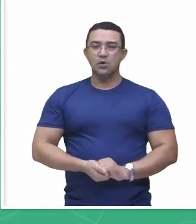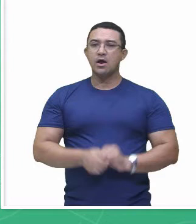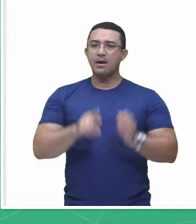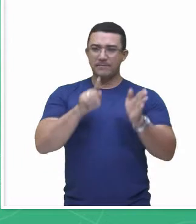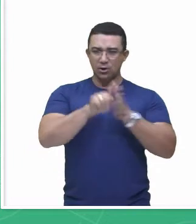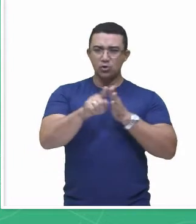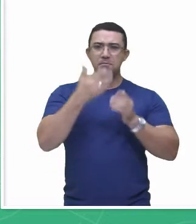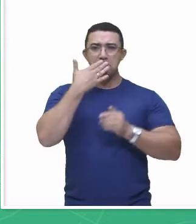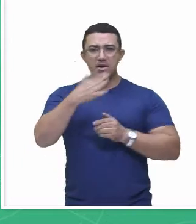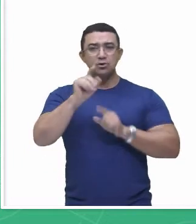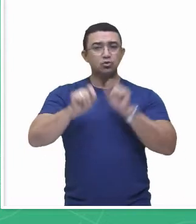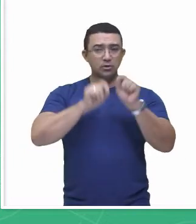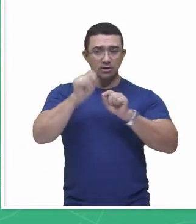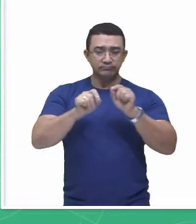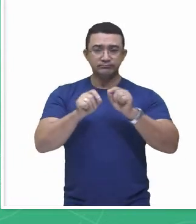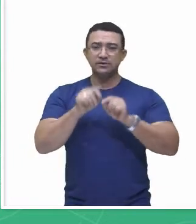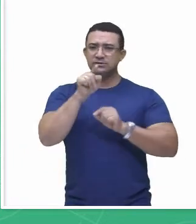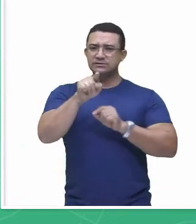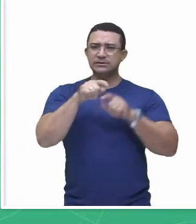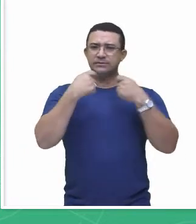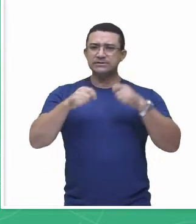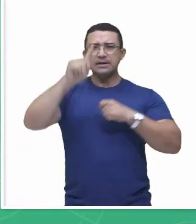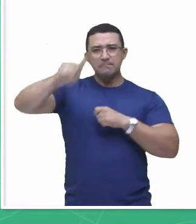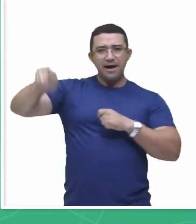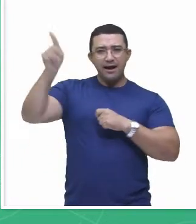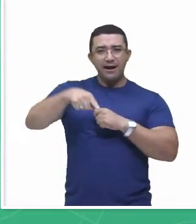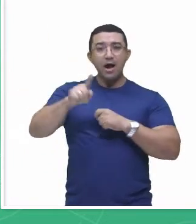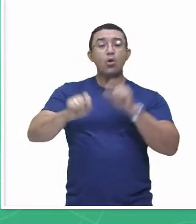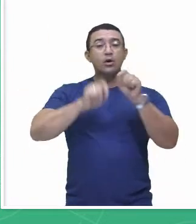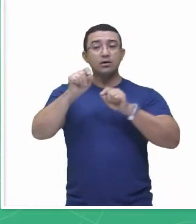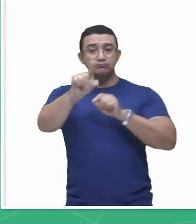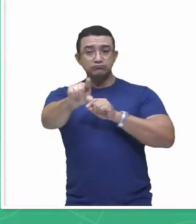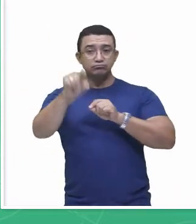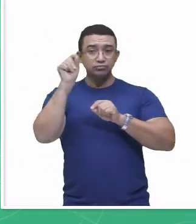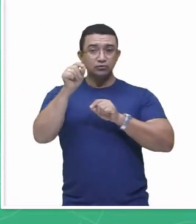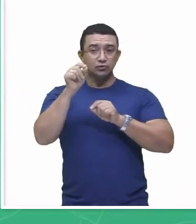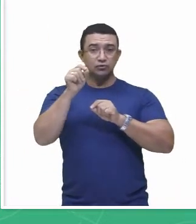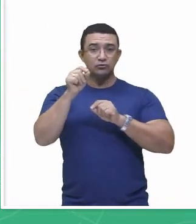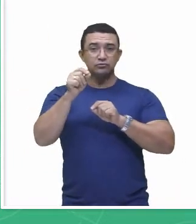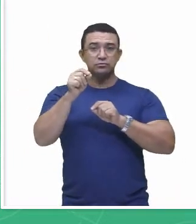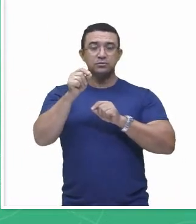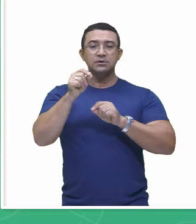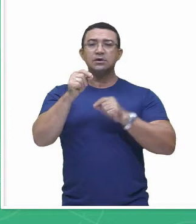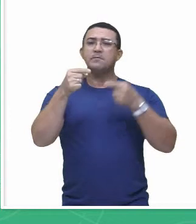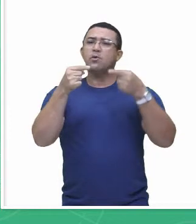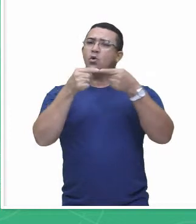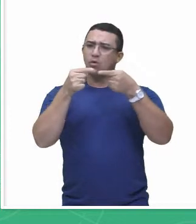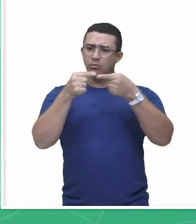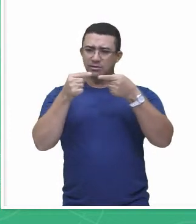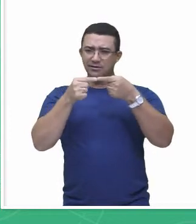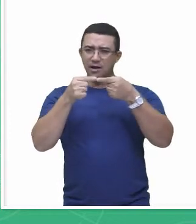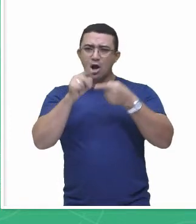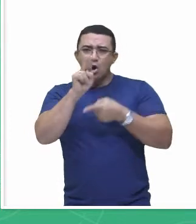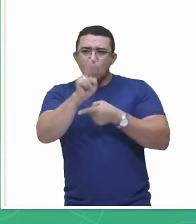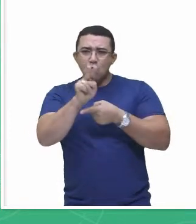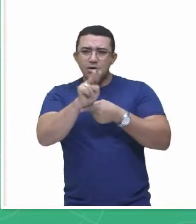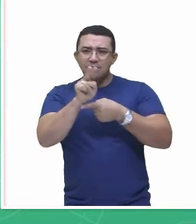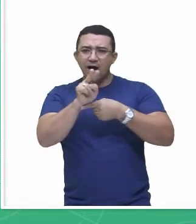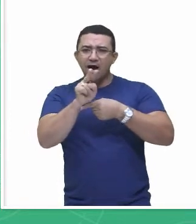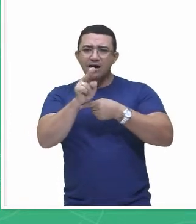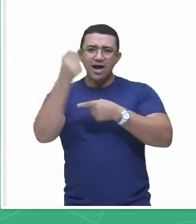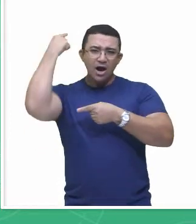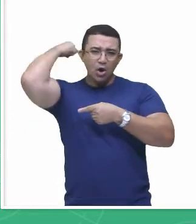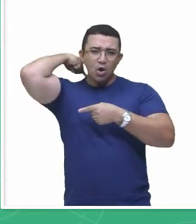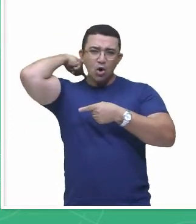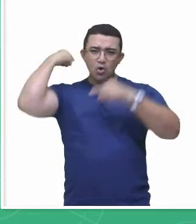pedindo o seguinte, que vocês marquem a opção, né, que indica um cuidado com a nossa coluna.